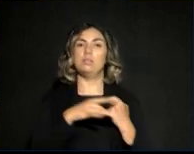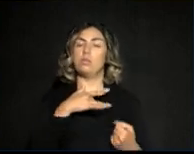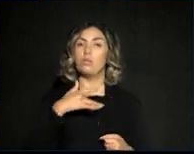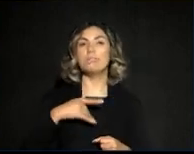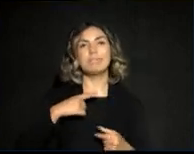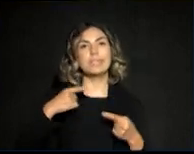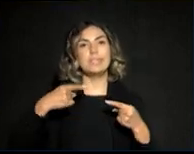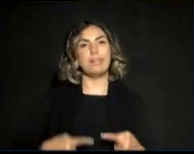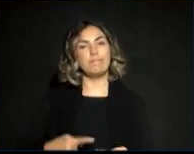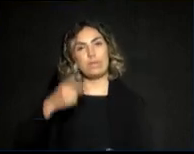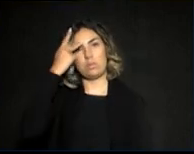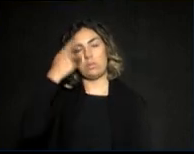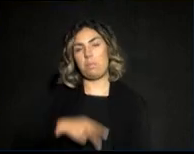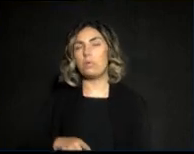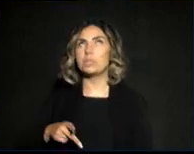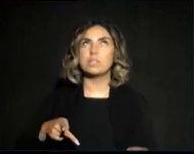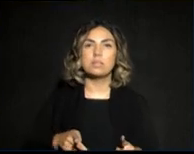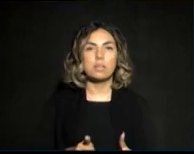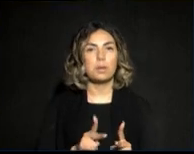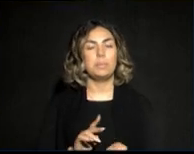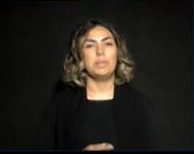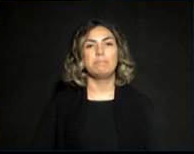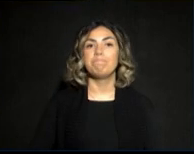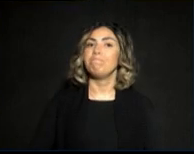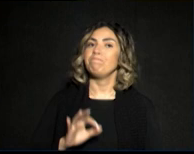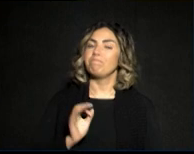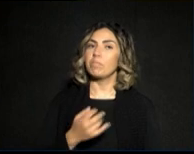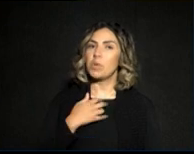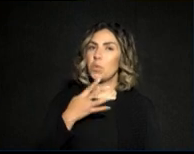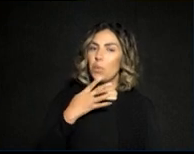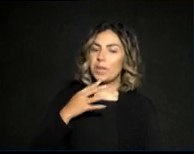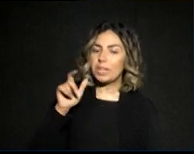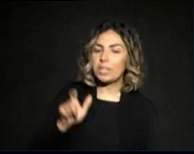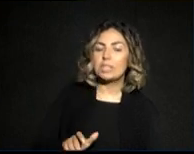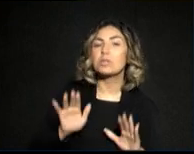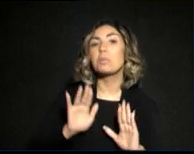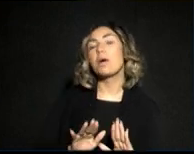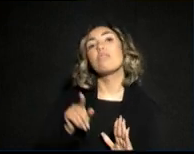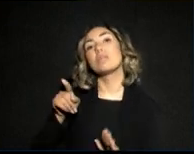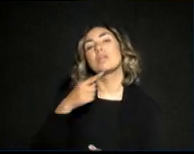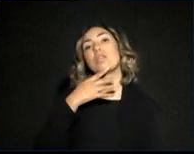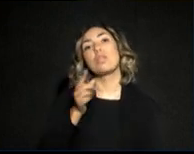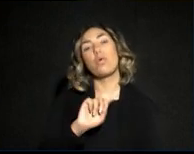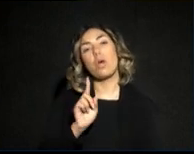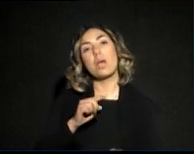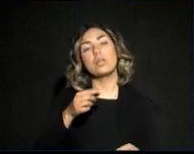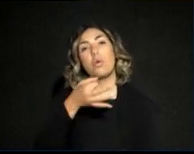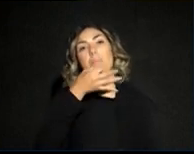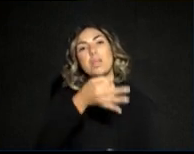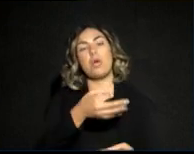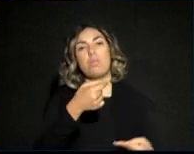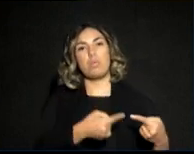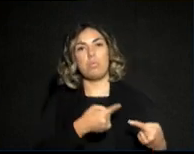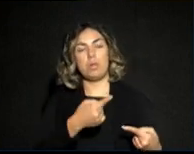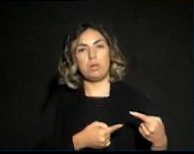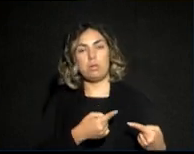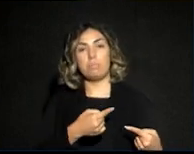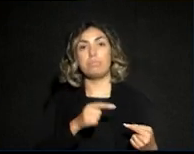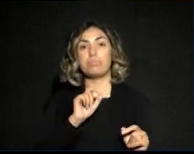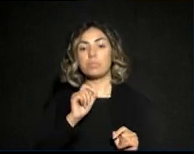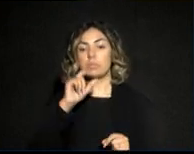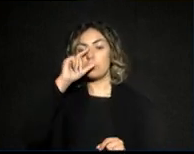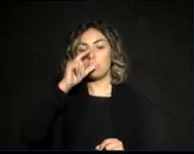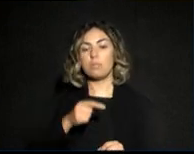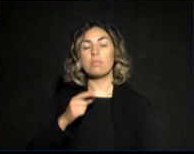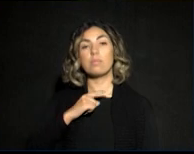sempre tem se eu lhe conheço mas o senhor é desconhecido da opinião pública ainda né o PSDB